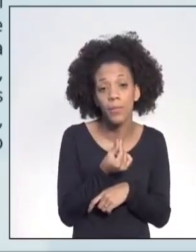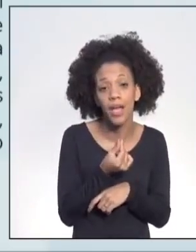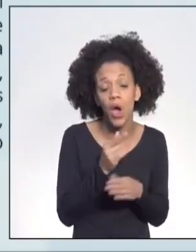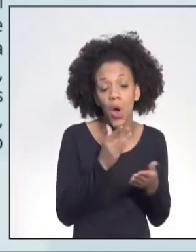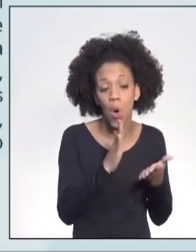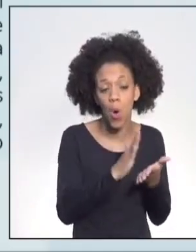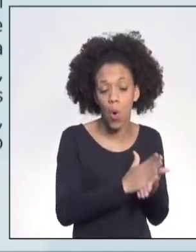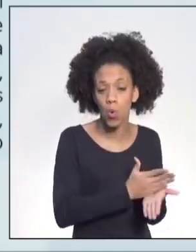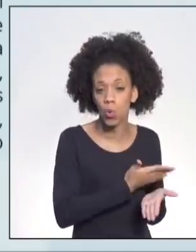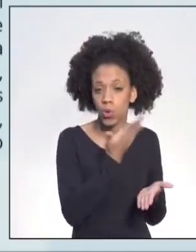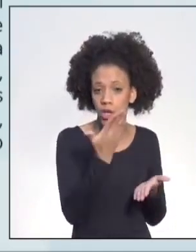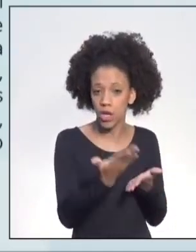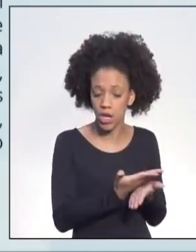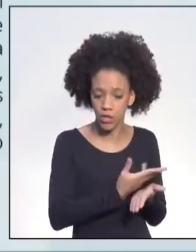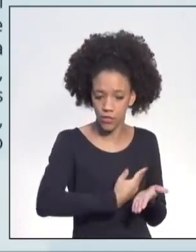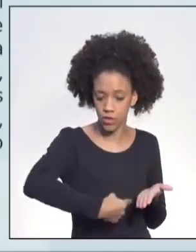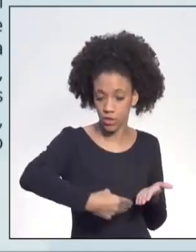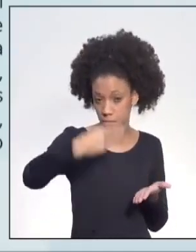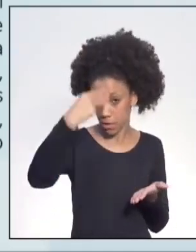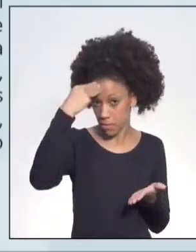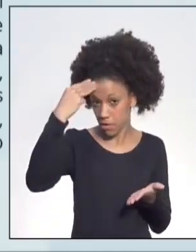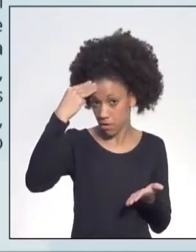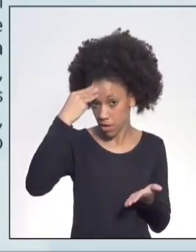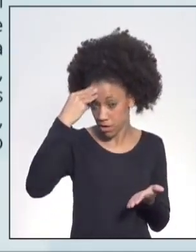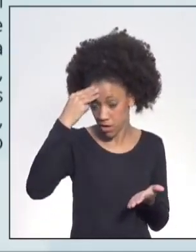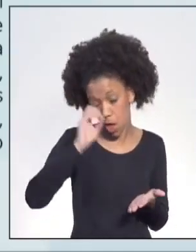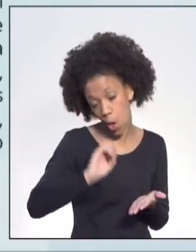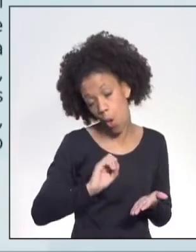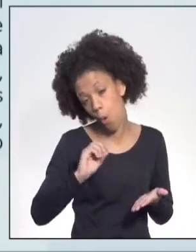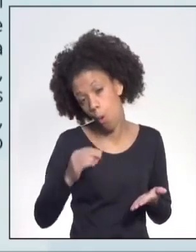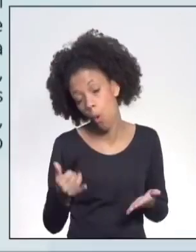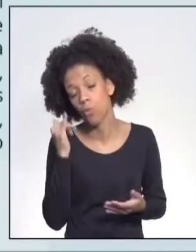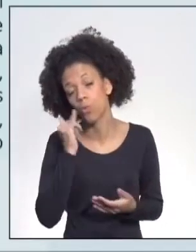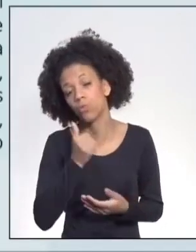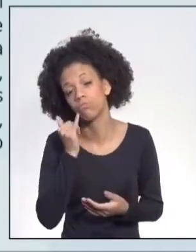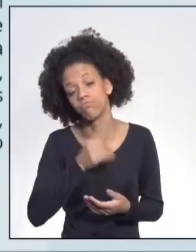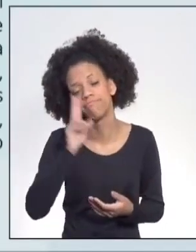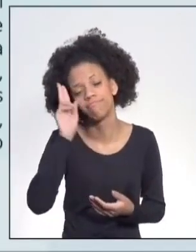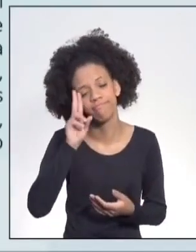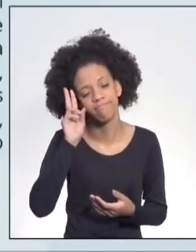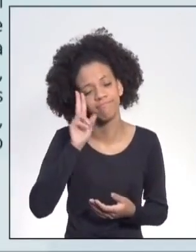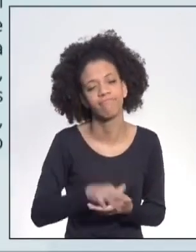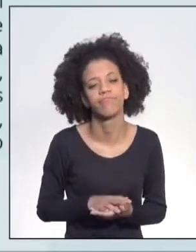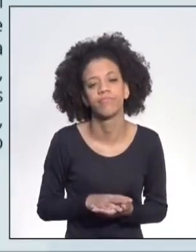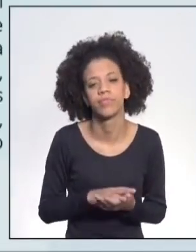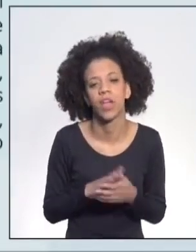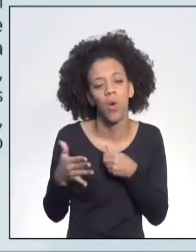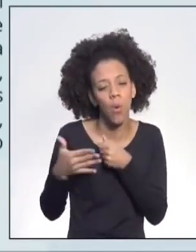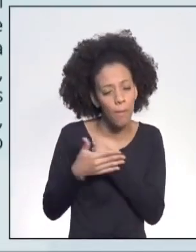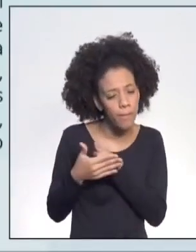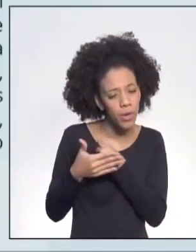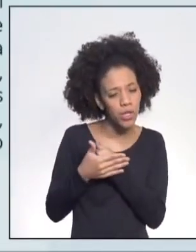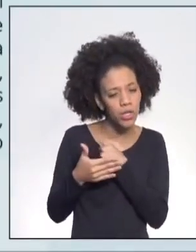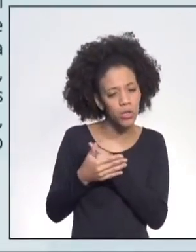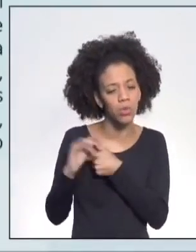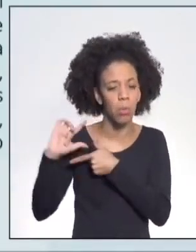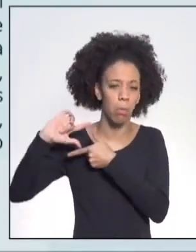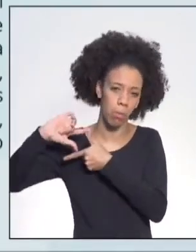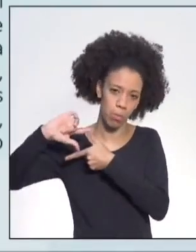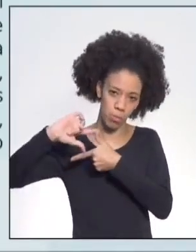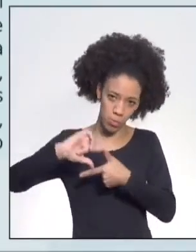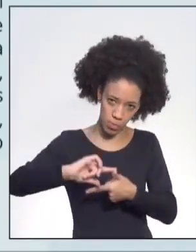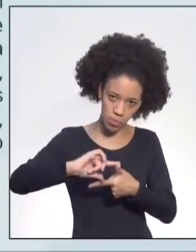livro das memórias ou o contador de histórias, o protetor das tradições de seu